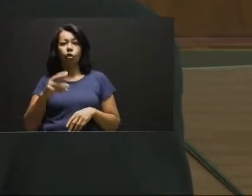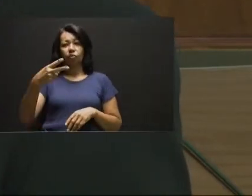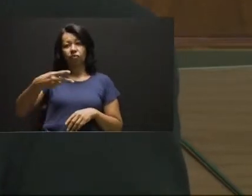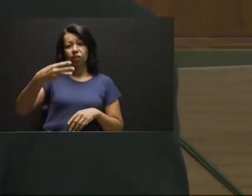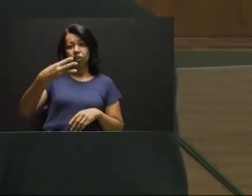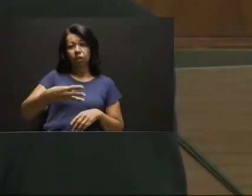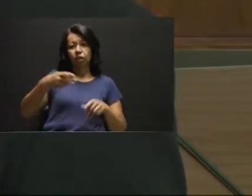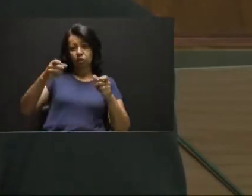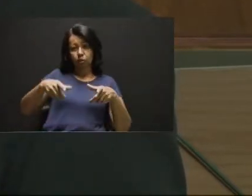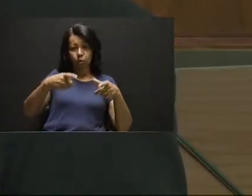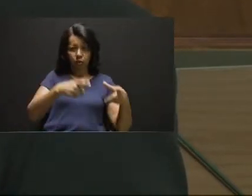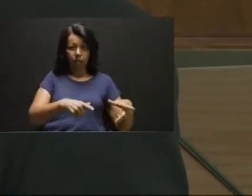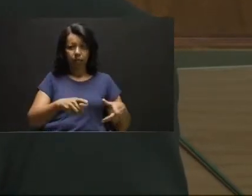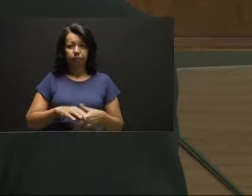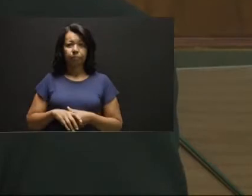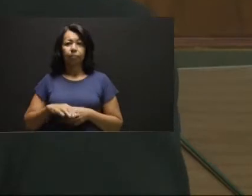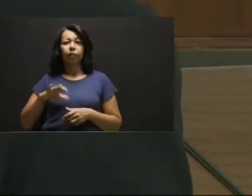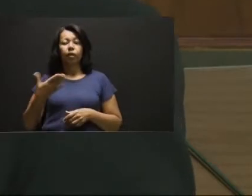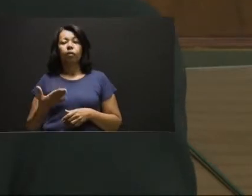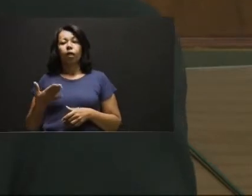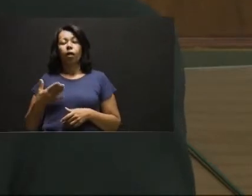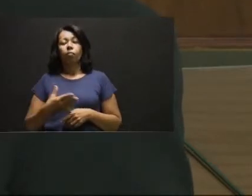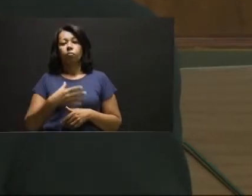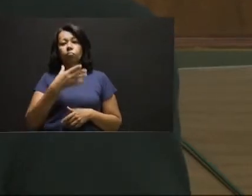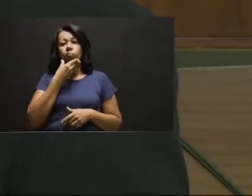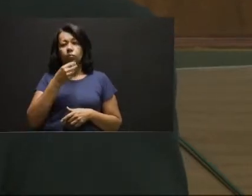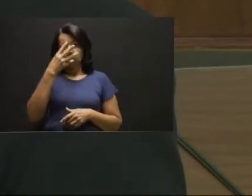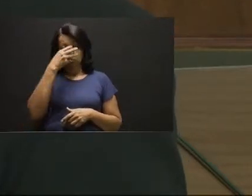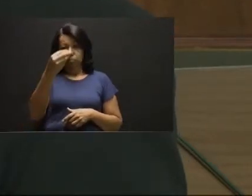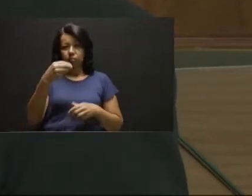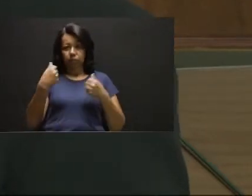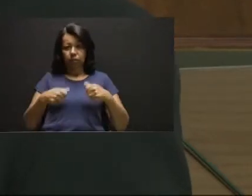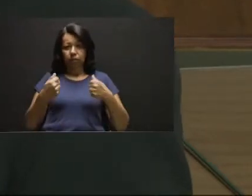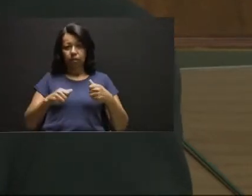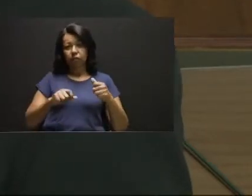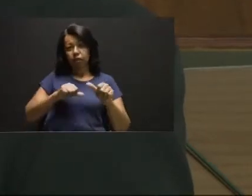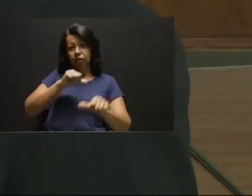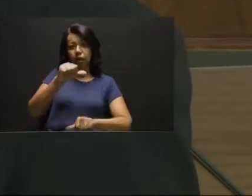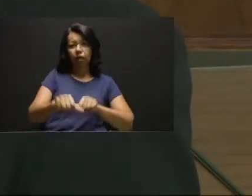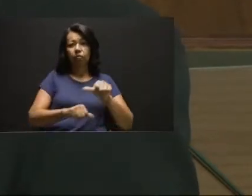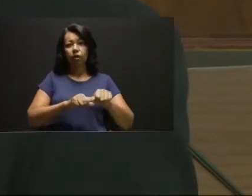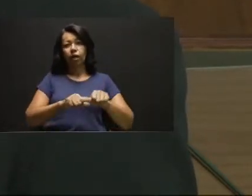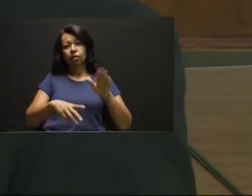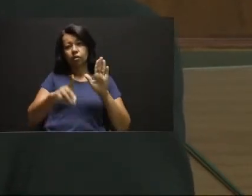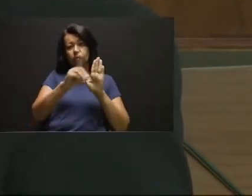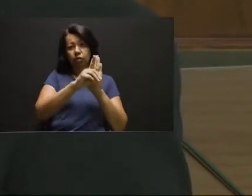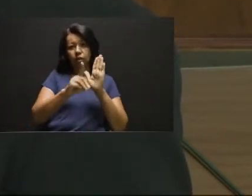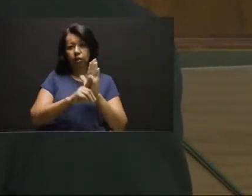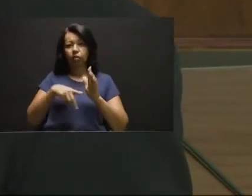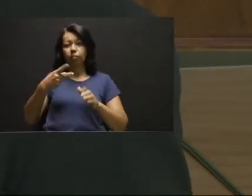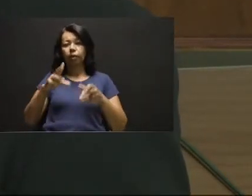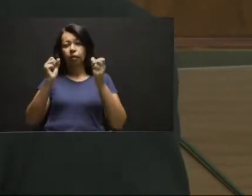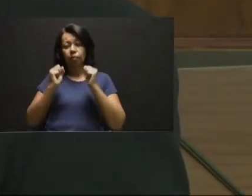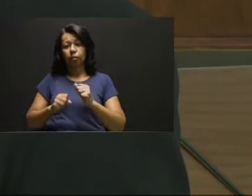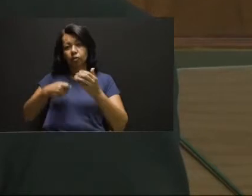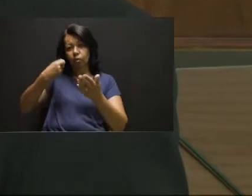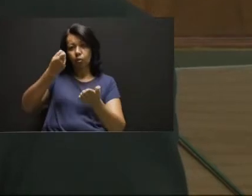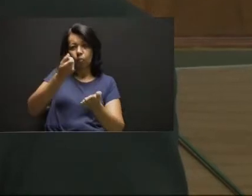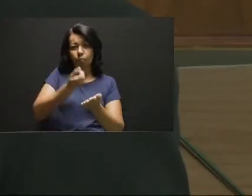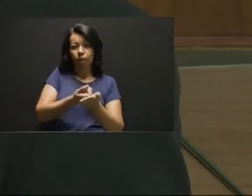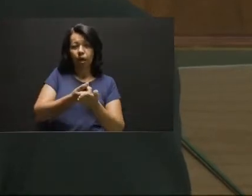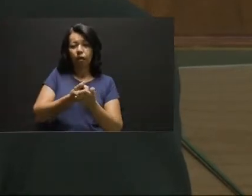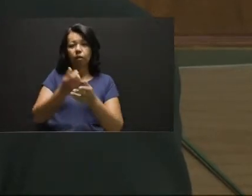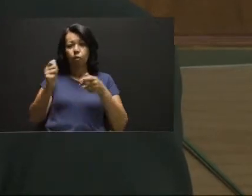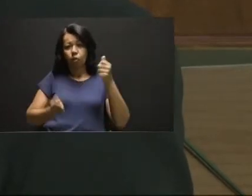acontece os peru ele precisava que o prefeito é revogado esse decreto para que eles possam comprar a lotação com